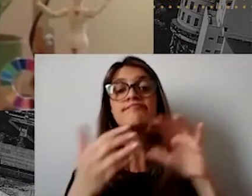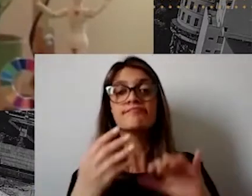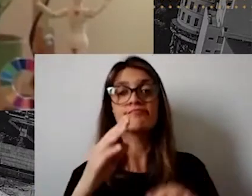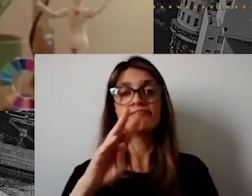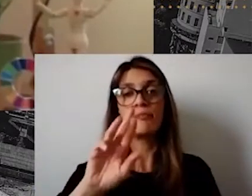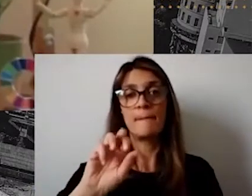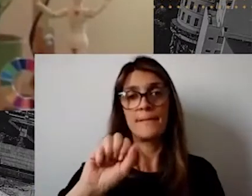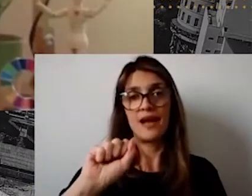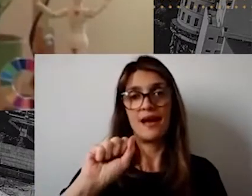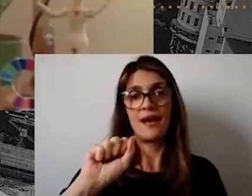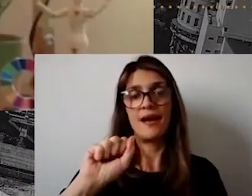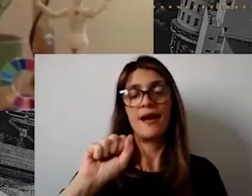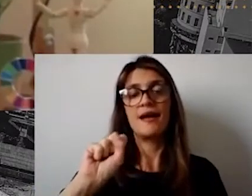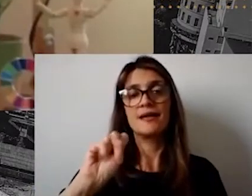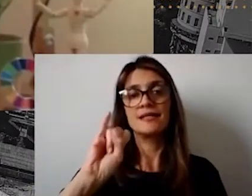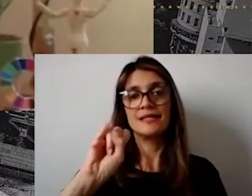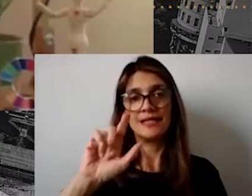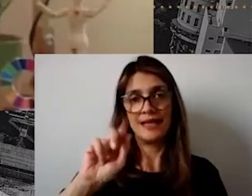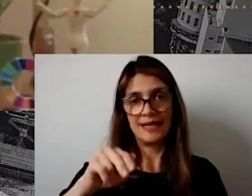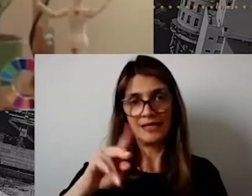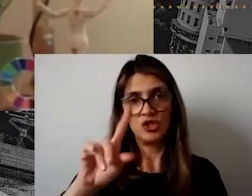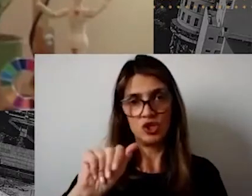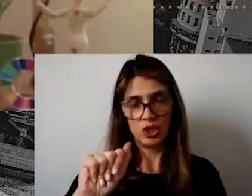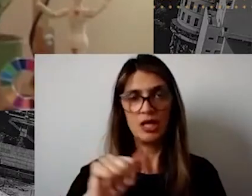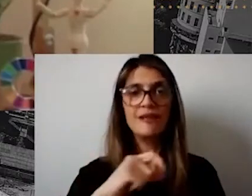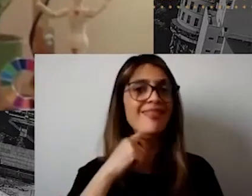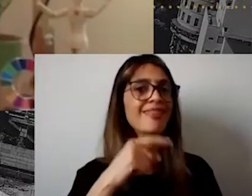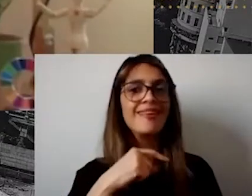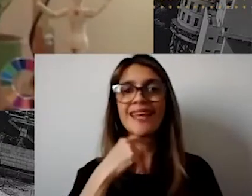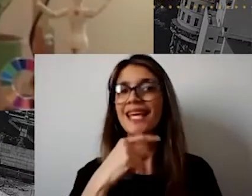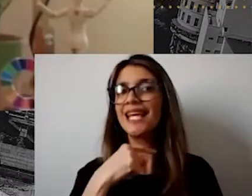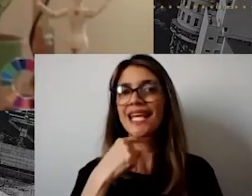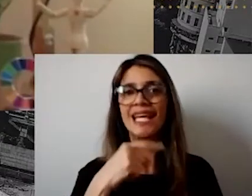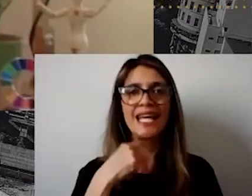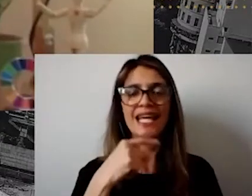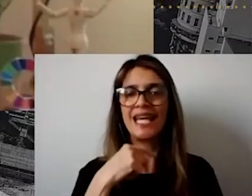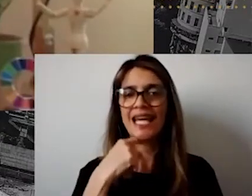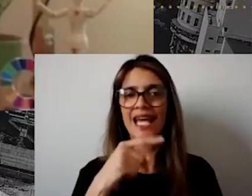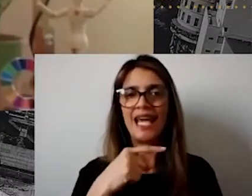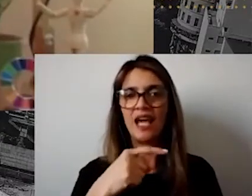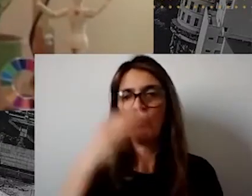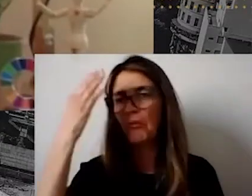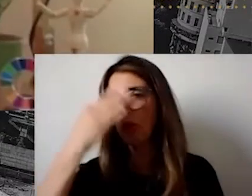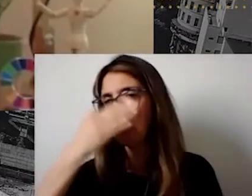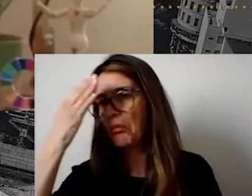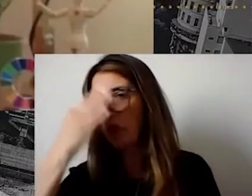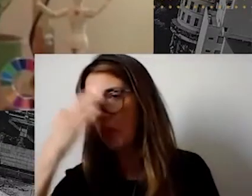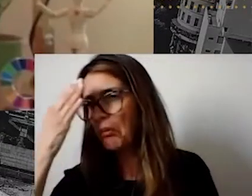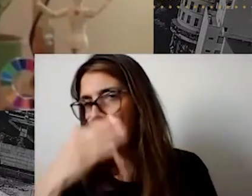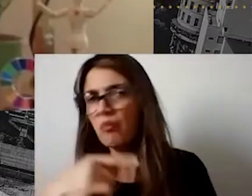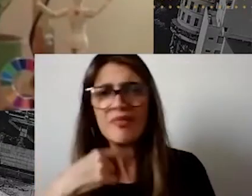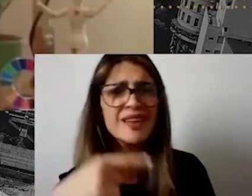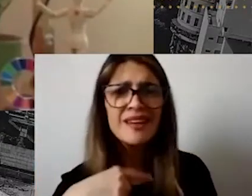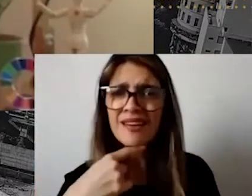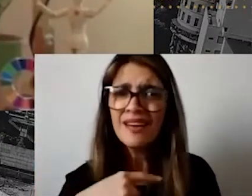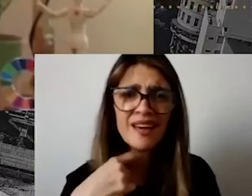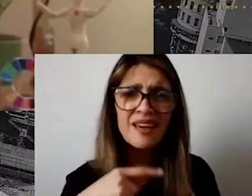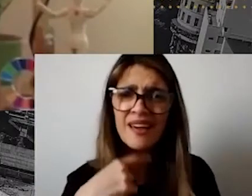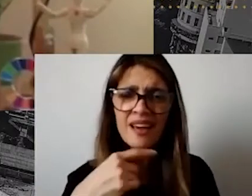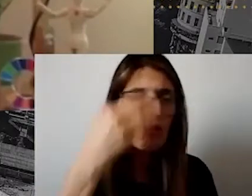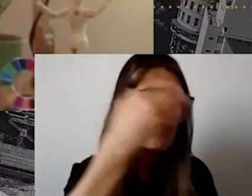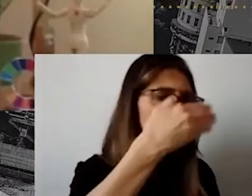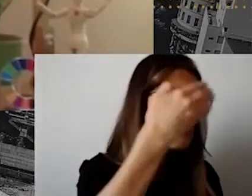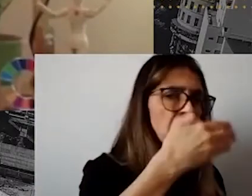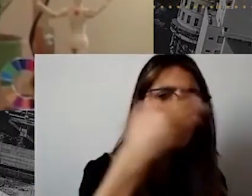Paulo, ninguém pode estar no ponto cego e ser invisível quanto às suas